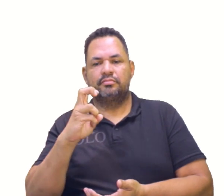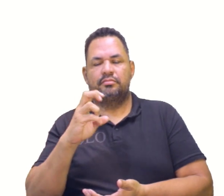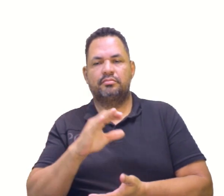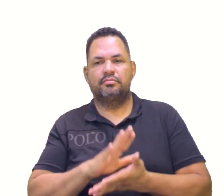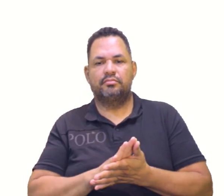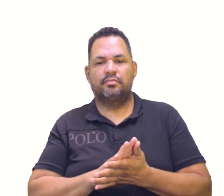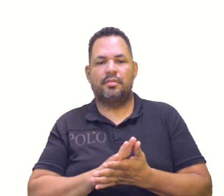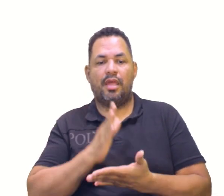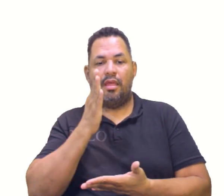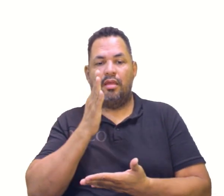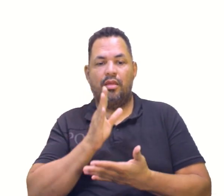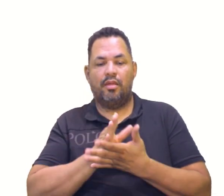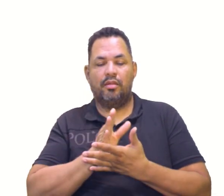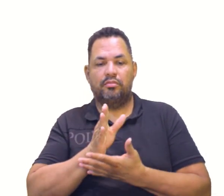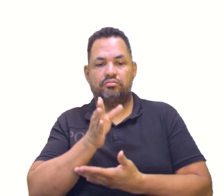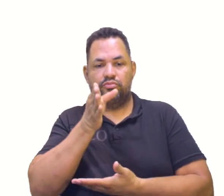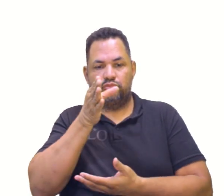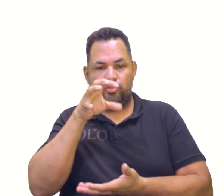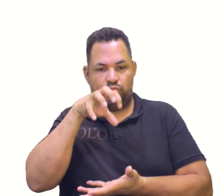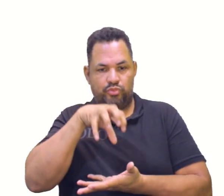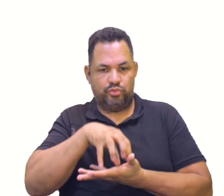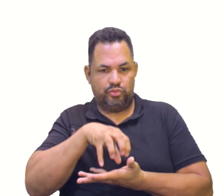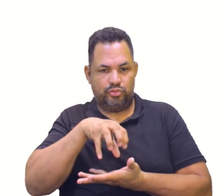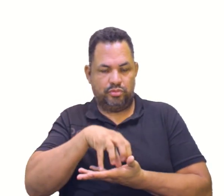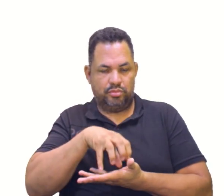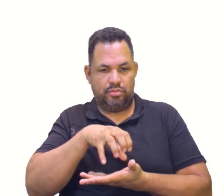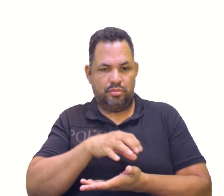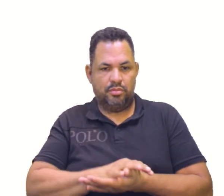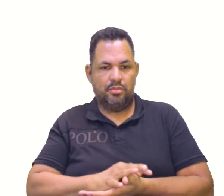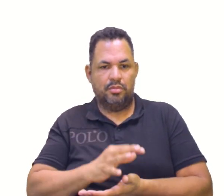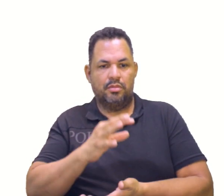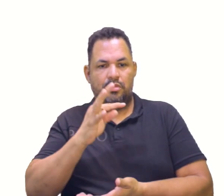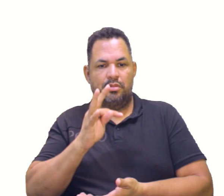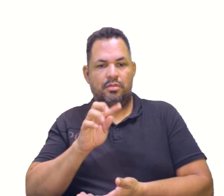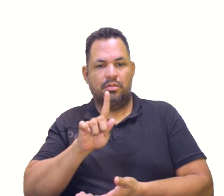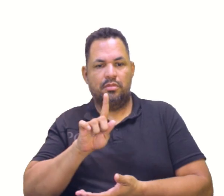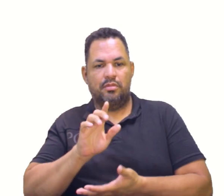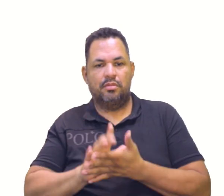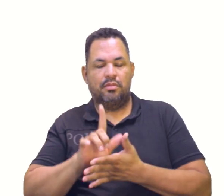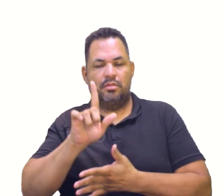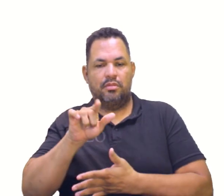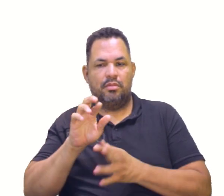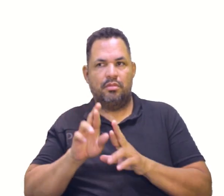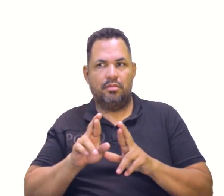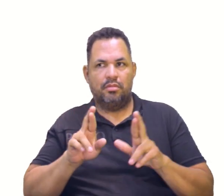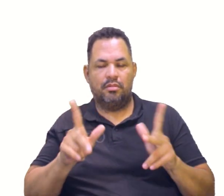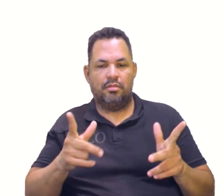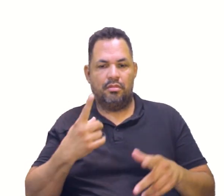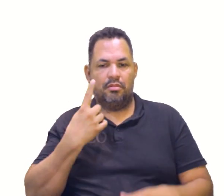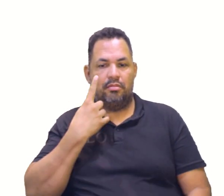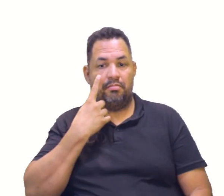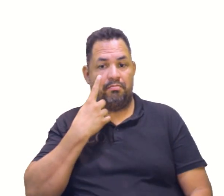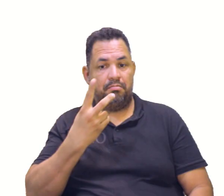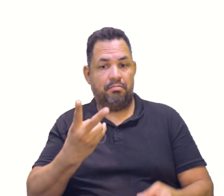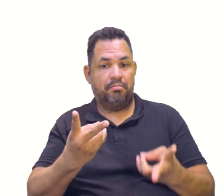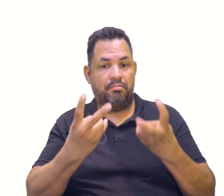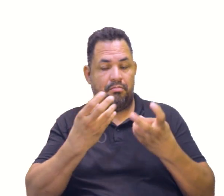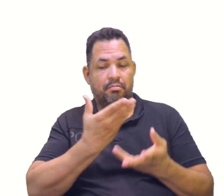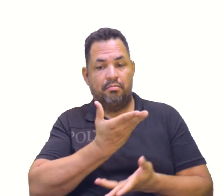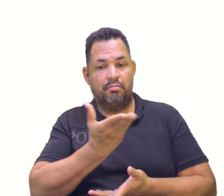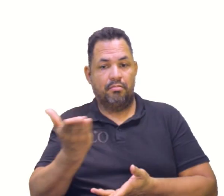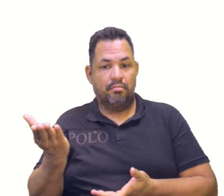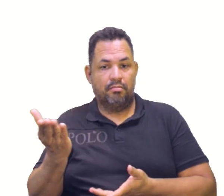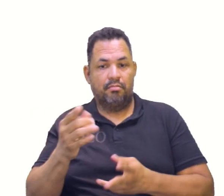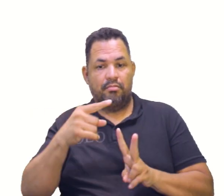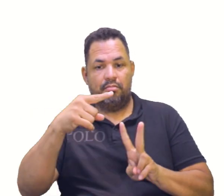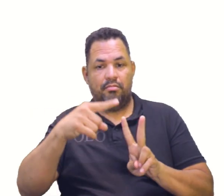né? É o do meio, não é? Então Isso. fica, a tangente é diferente, olha só vocês.